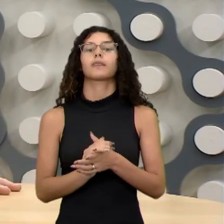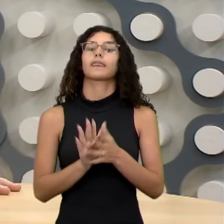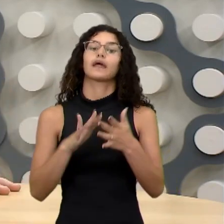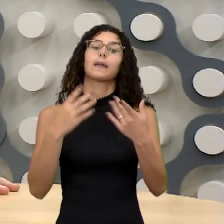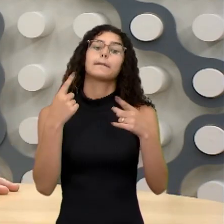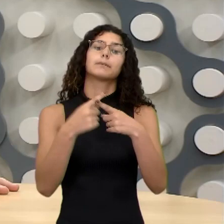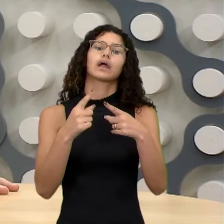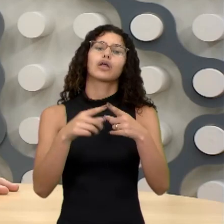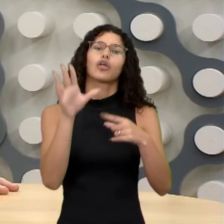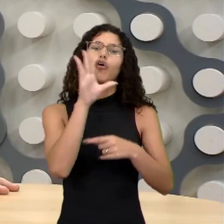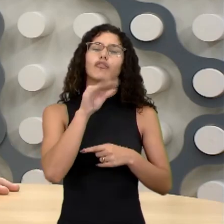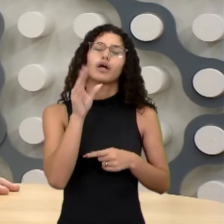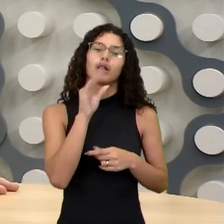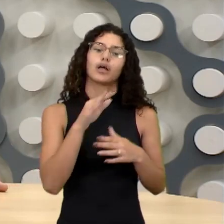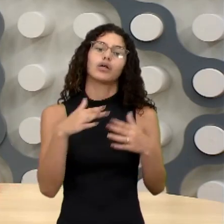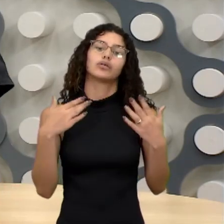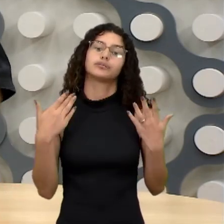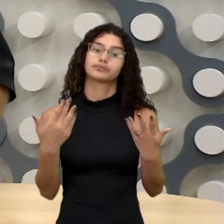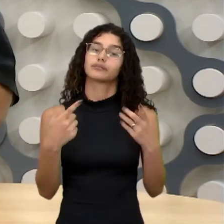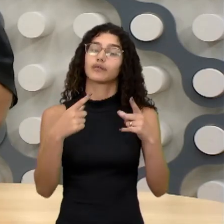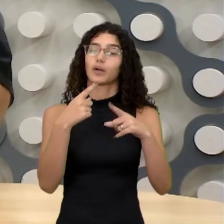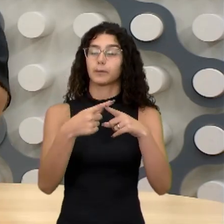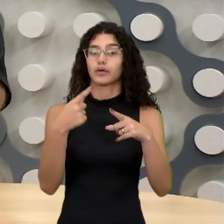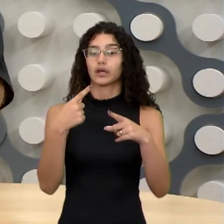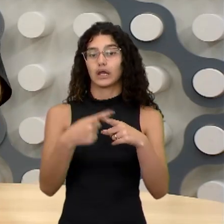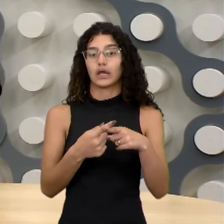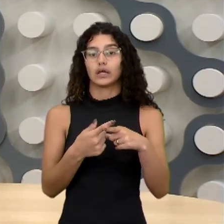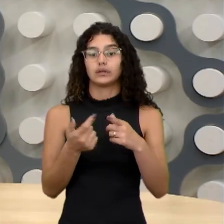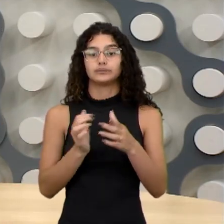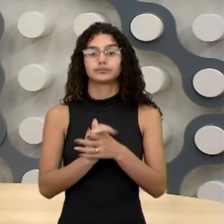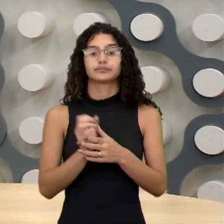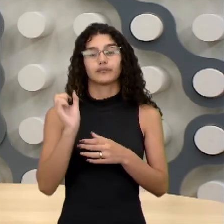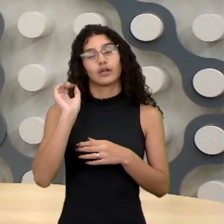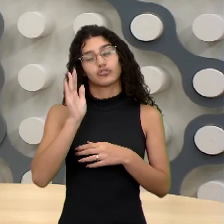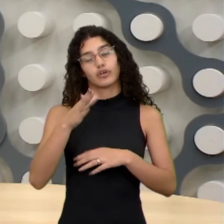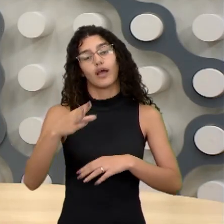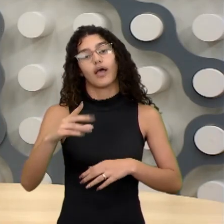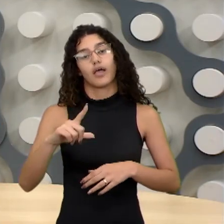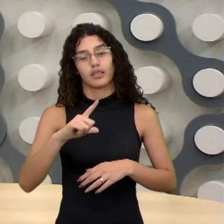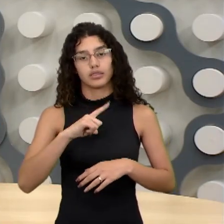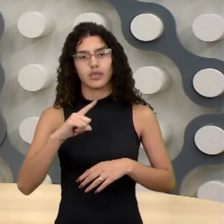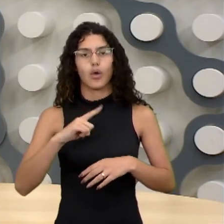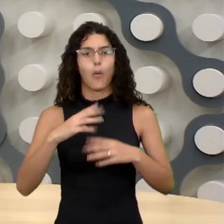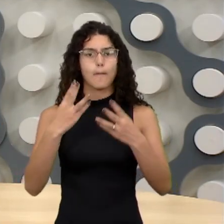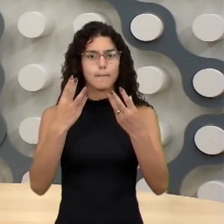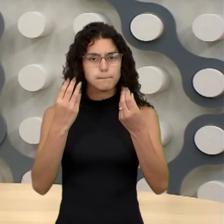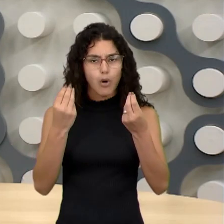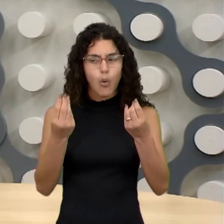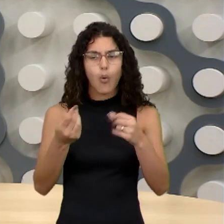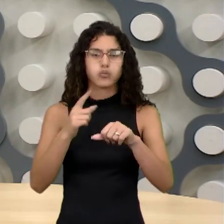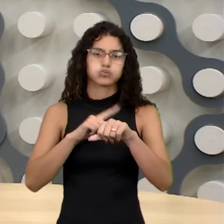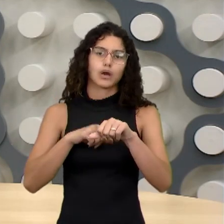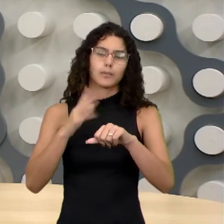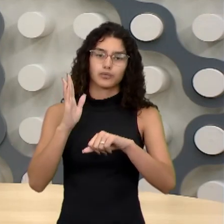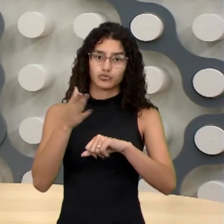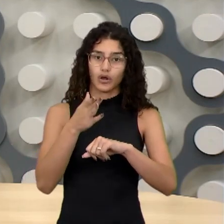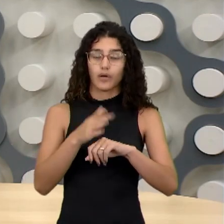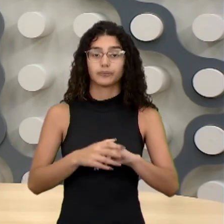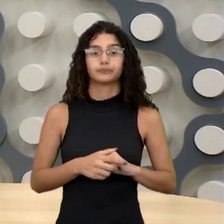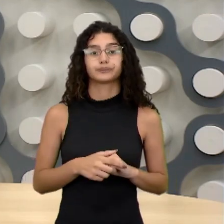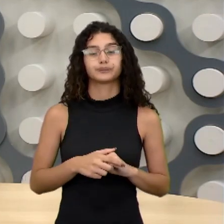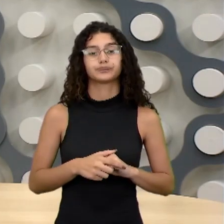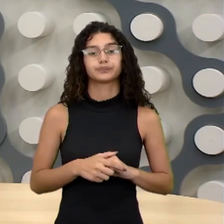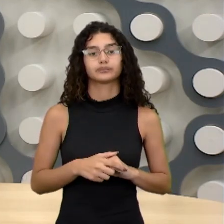por que eu estou falando isso? Porque existem já, né, há um bom tempo, e a gente já falou sobre isso,